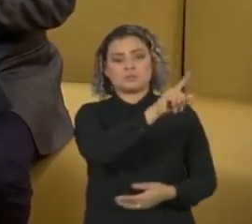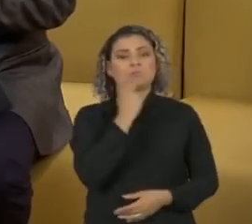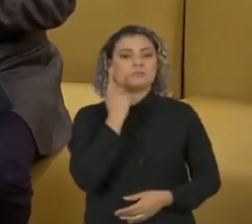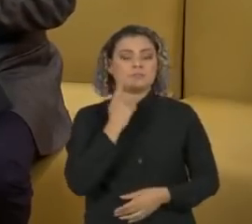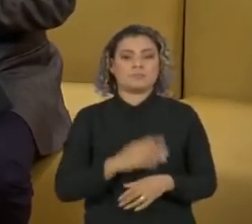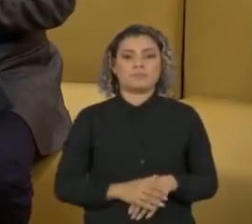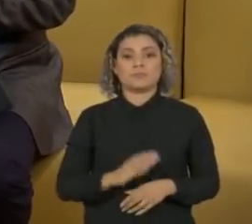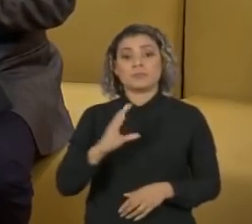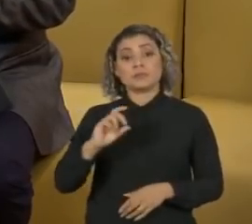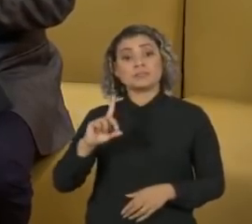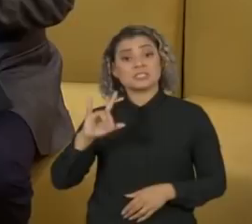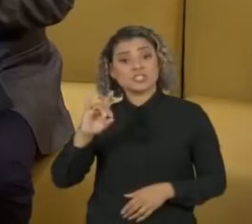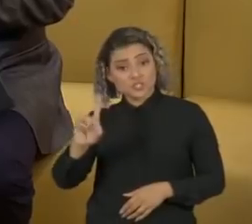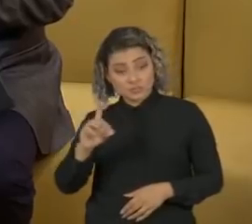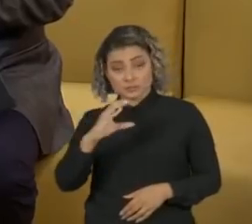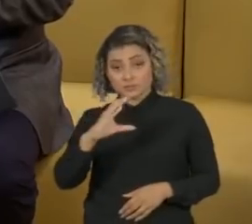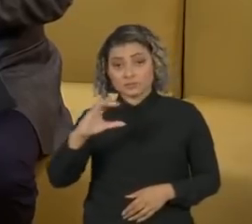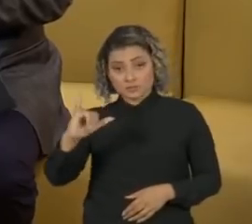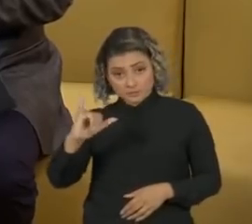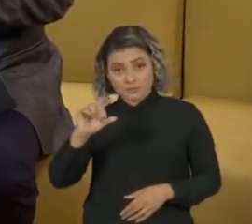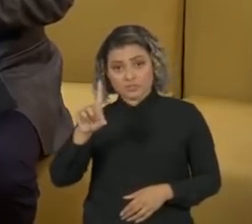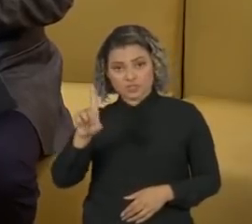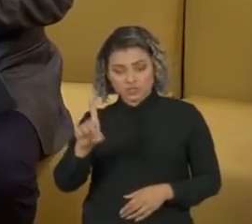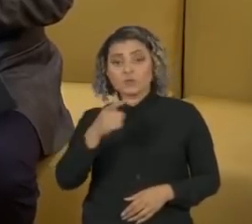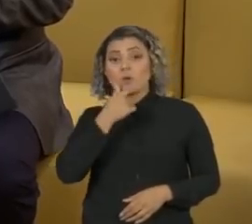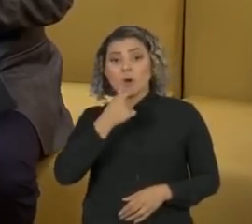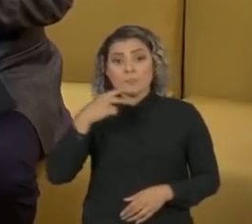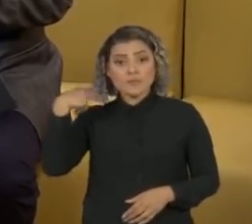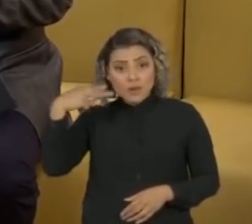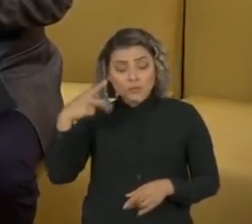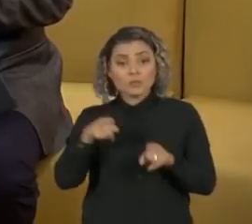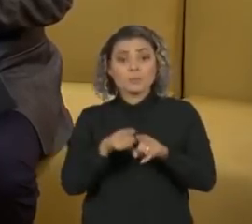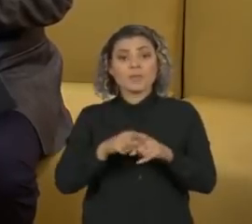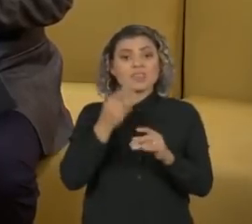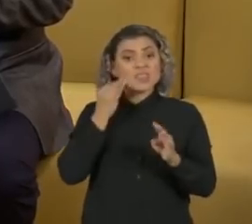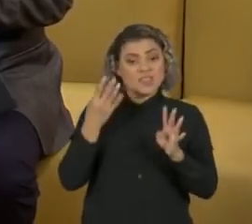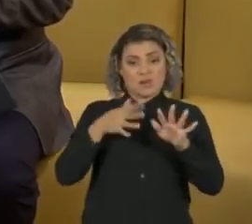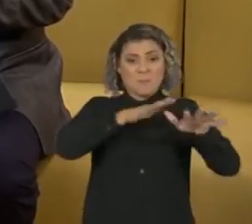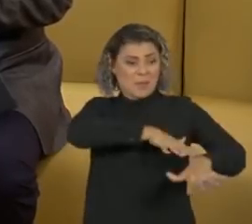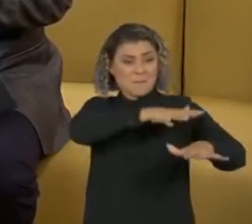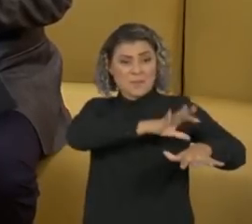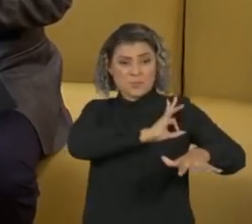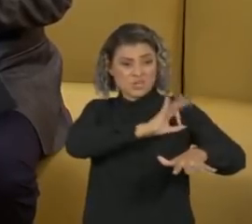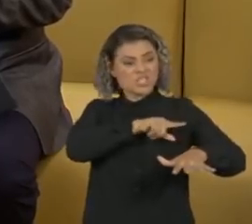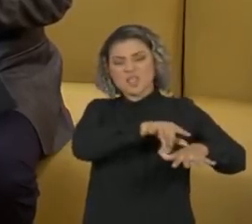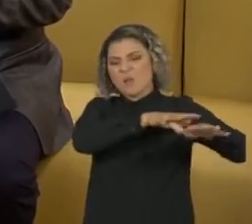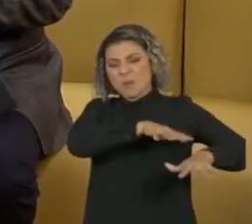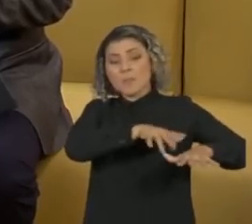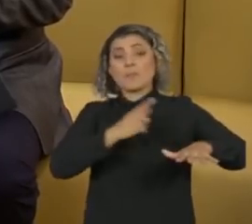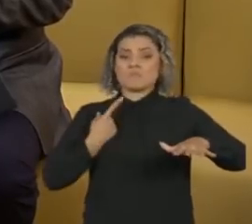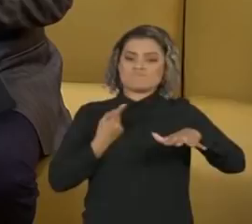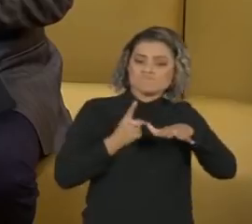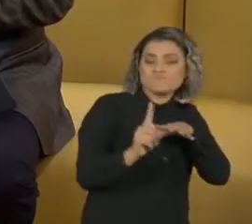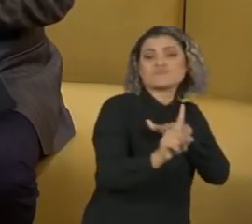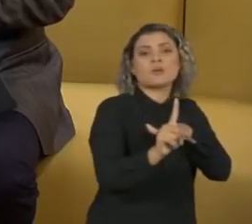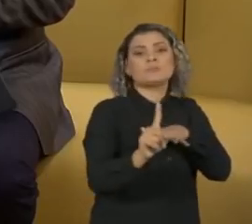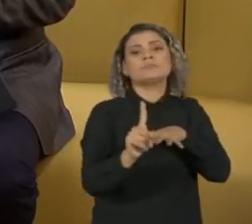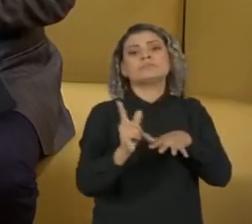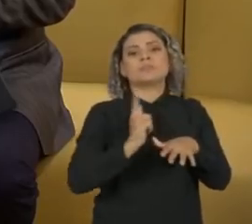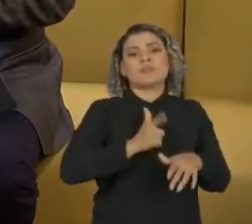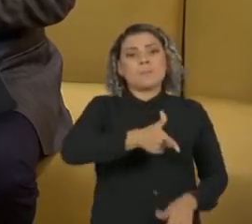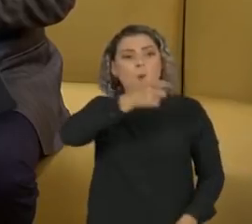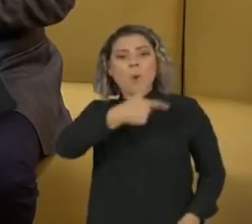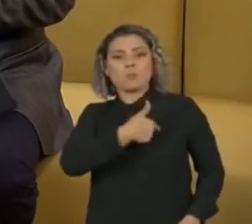Cid Gomes, baleado ontem em Sobral, quando tentava furar bloqueio de manifestantes, foi transferido hoje da UTI para a